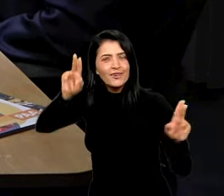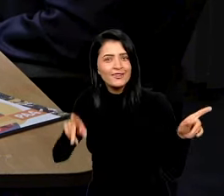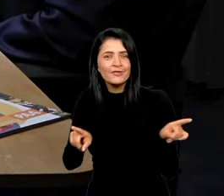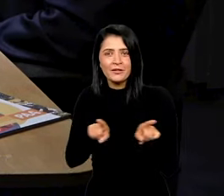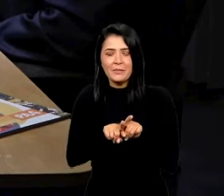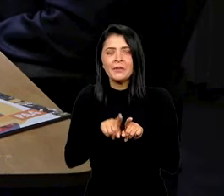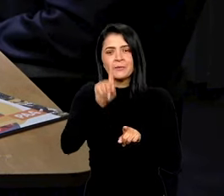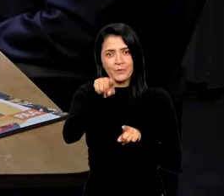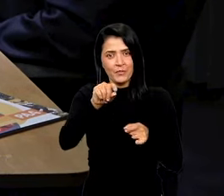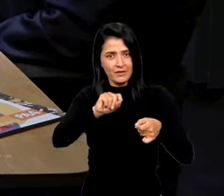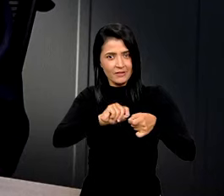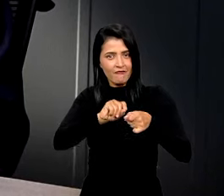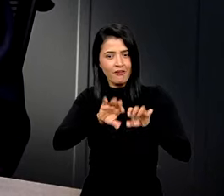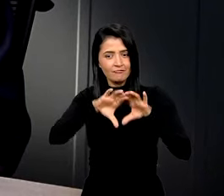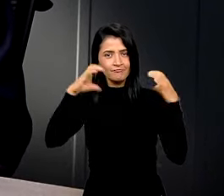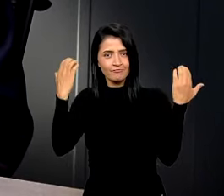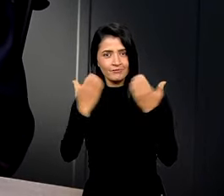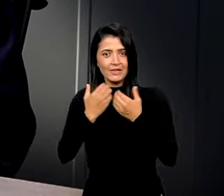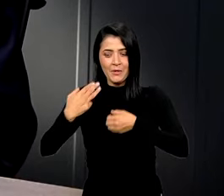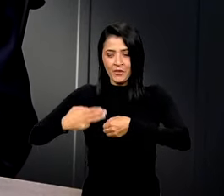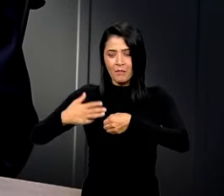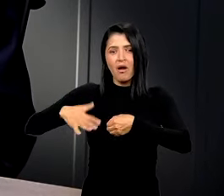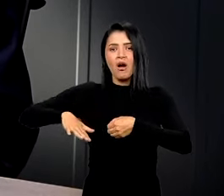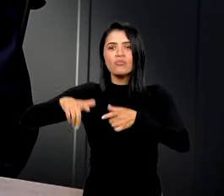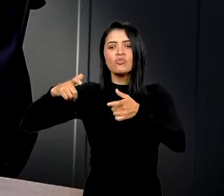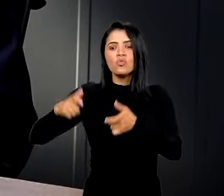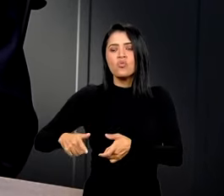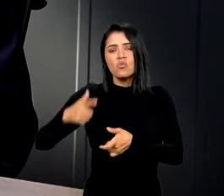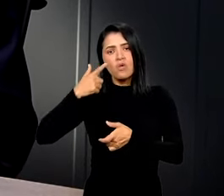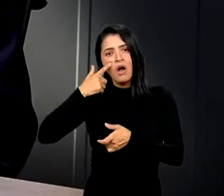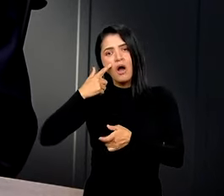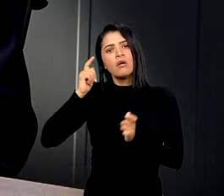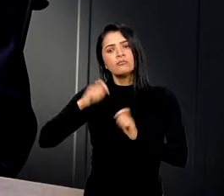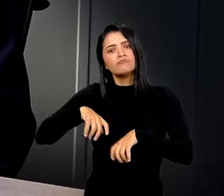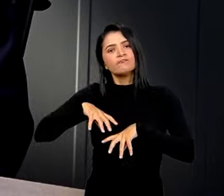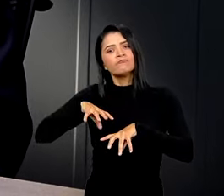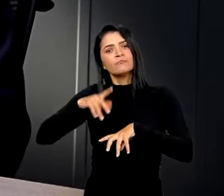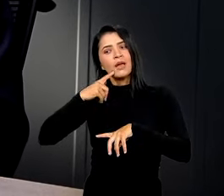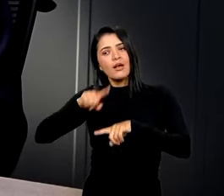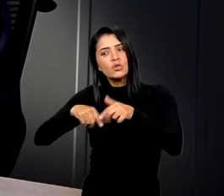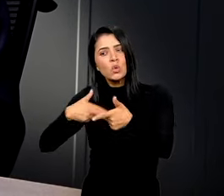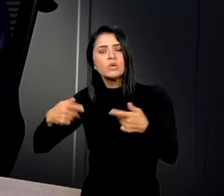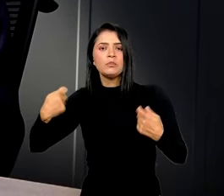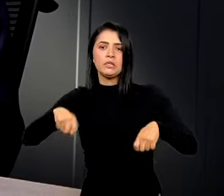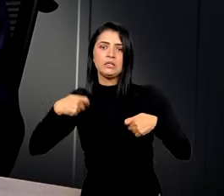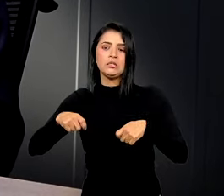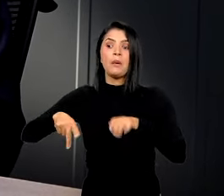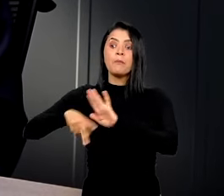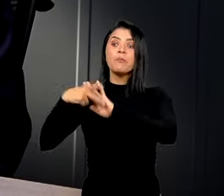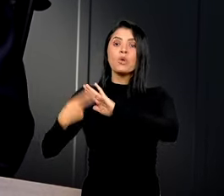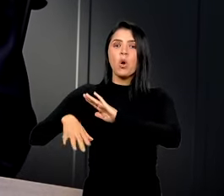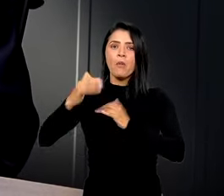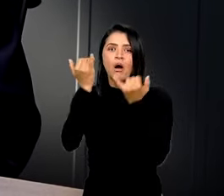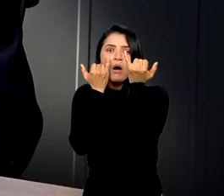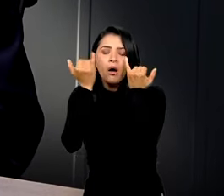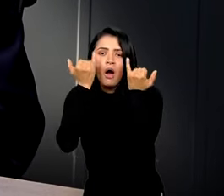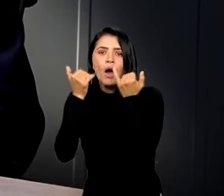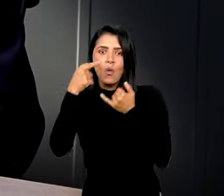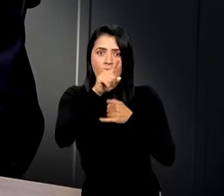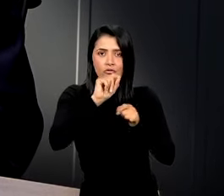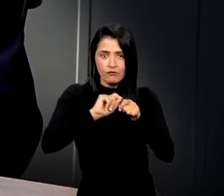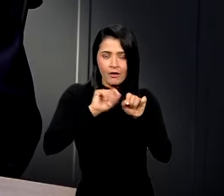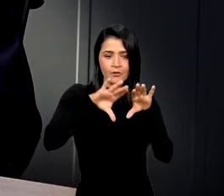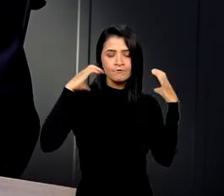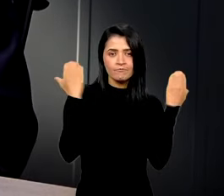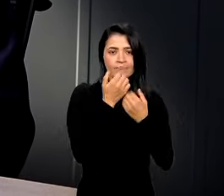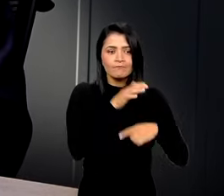grande. Quando você realiza conferências municipais, você se apropria das demandas locais. Quando você faz as